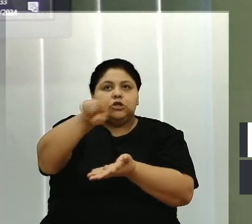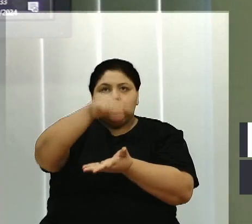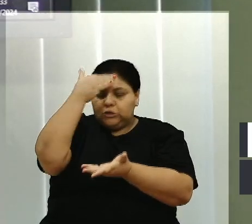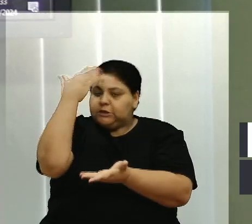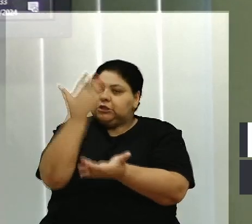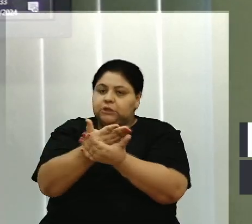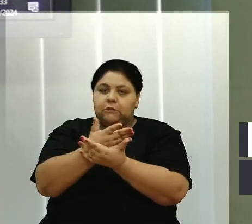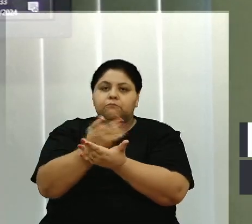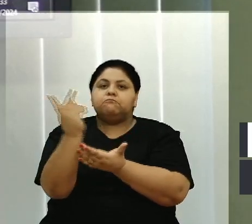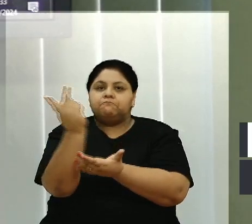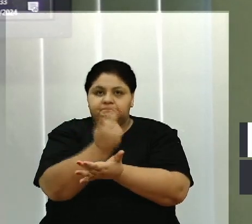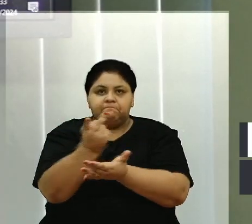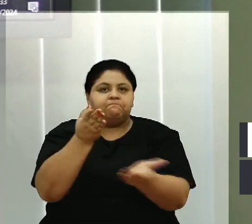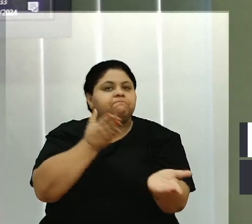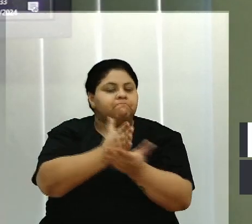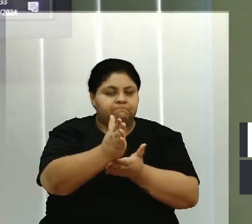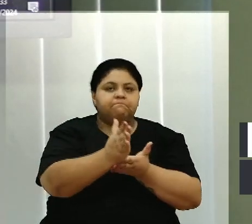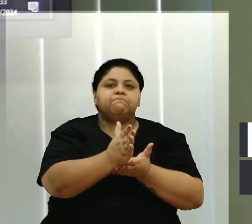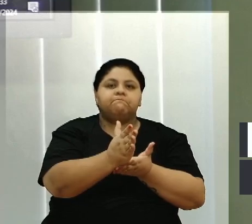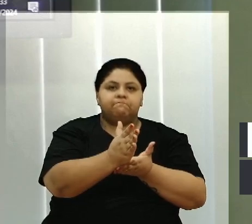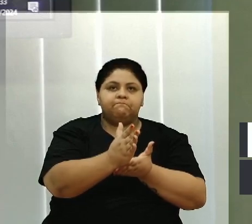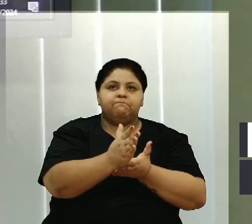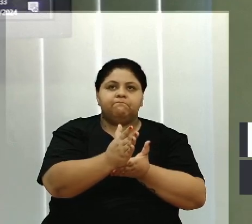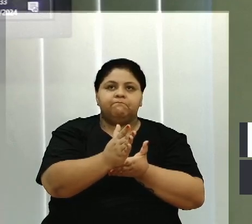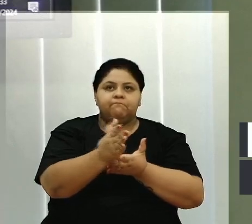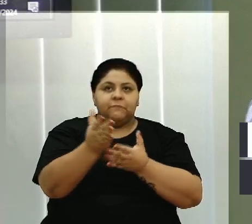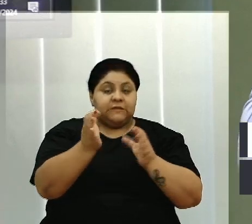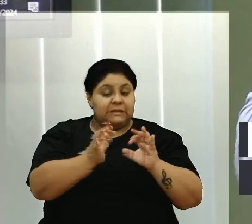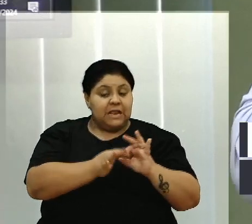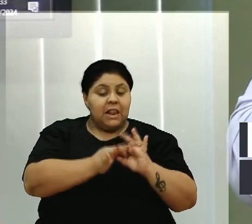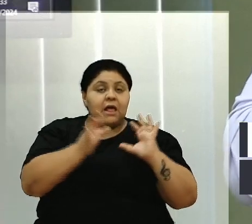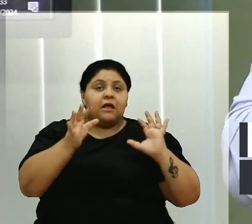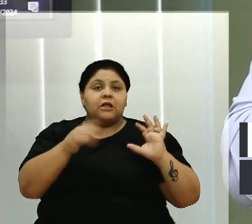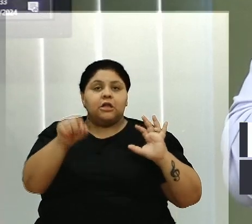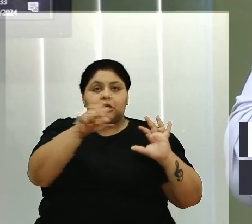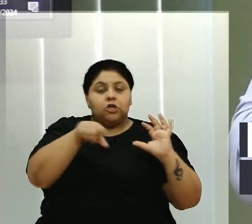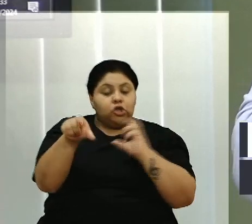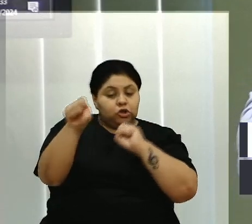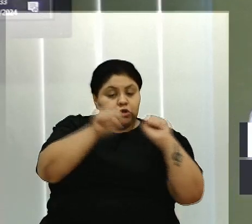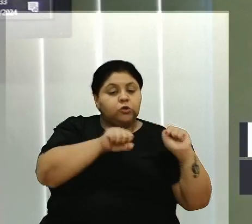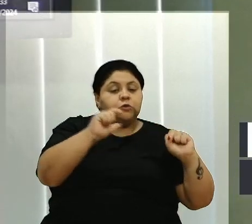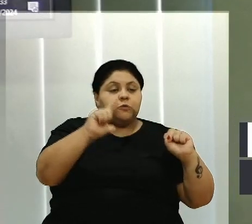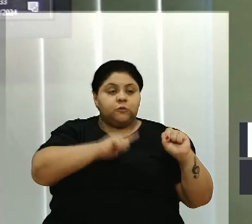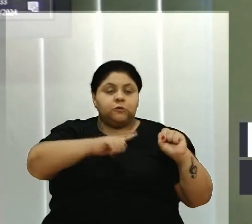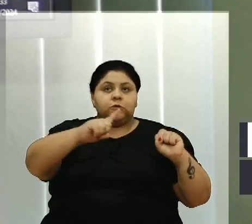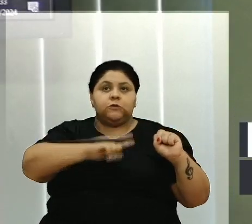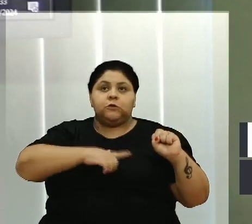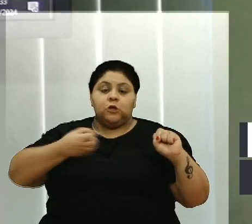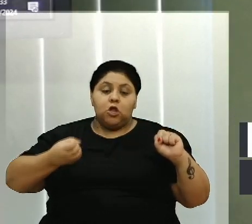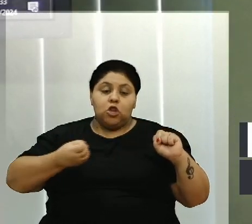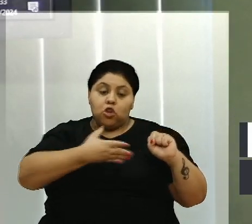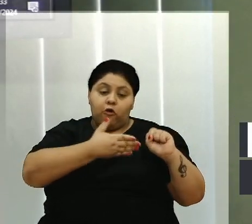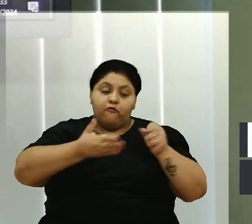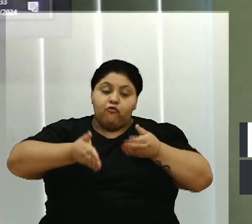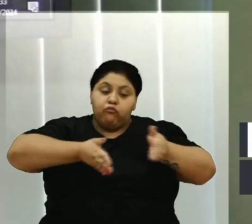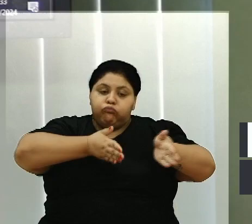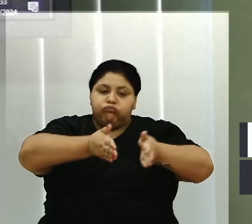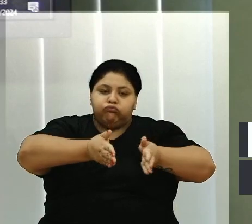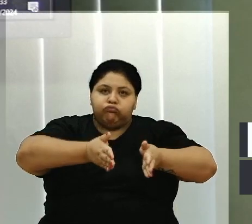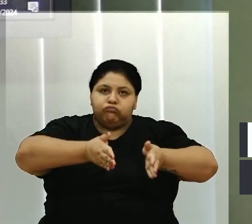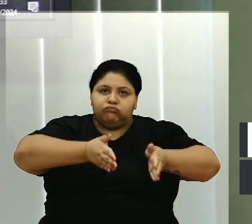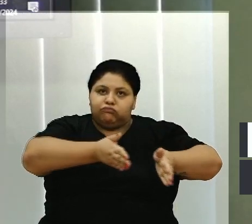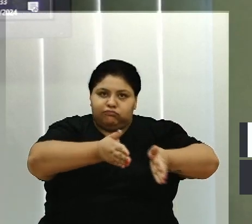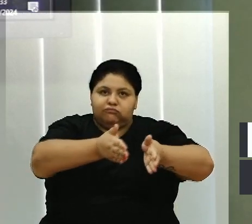pares, né, vão aprovar essas desapropriações para que nós possamos ter uma nova via por ali, e eu tenho